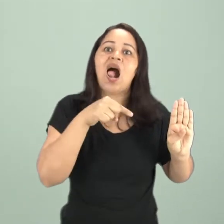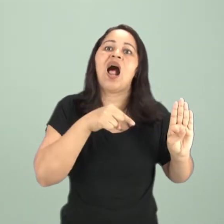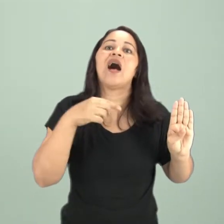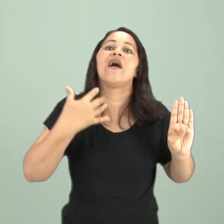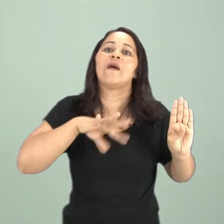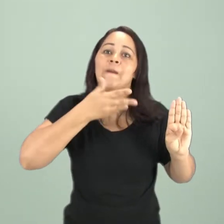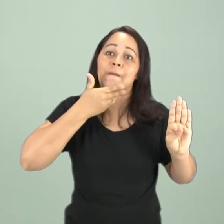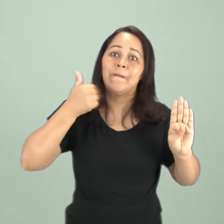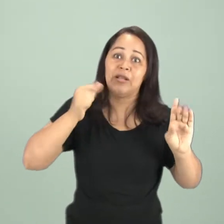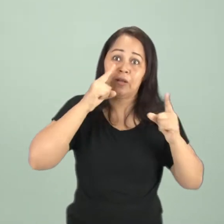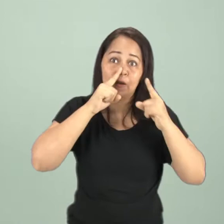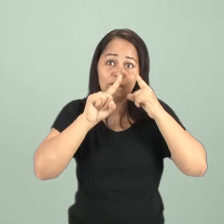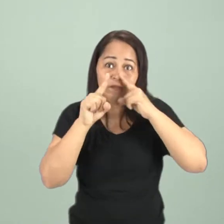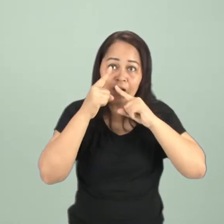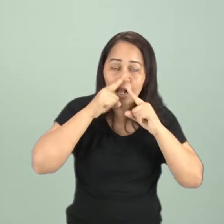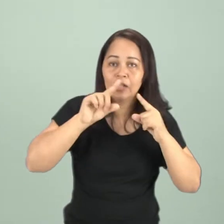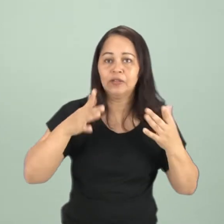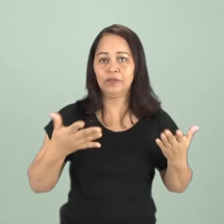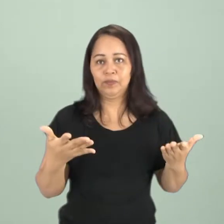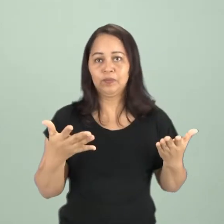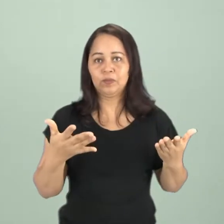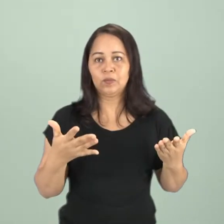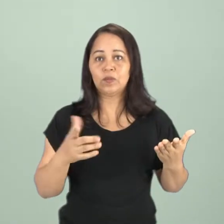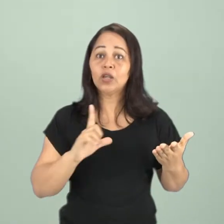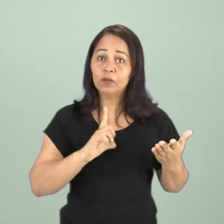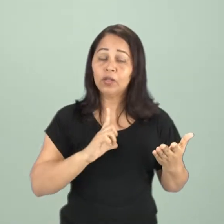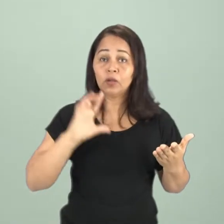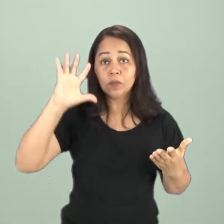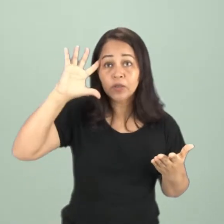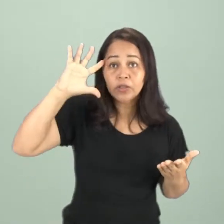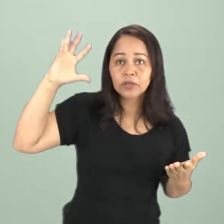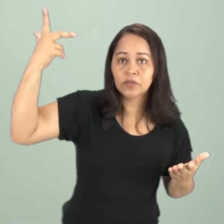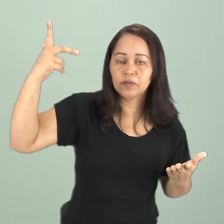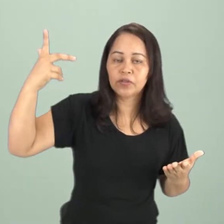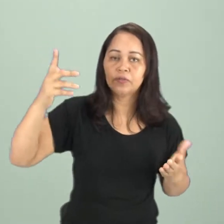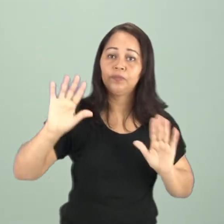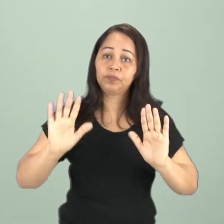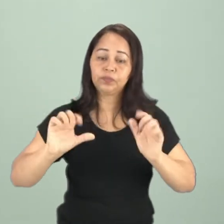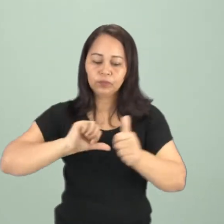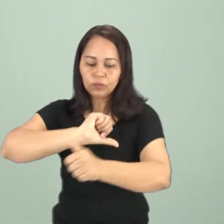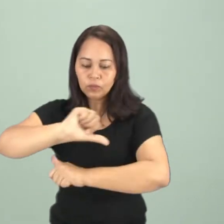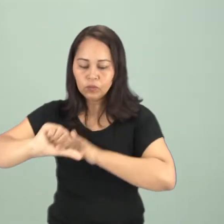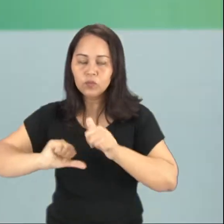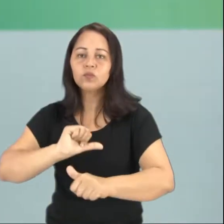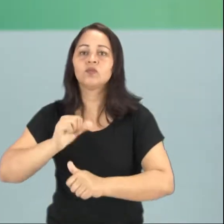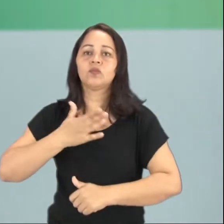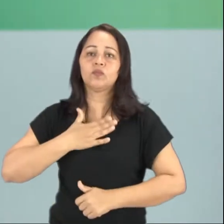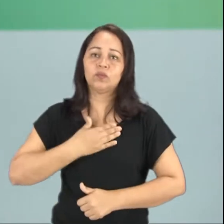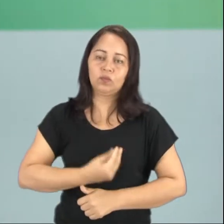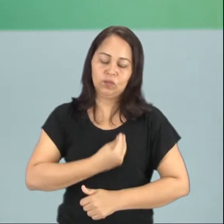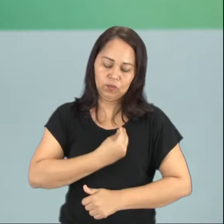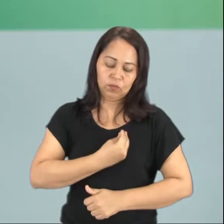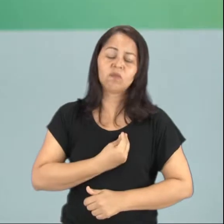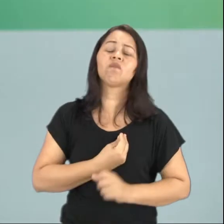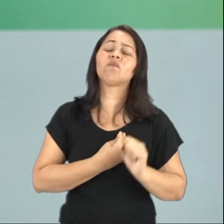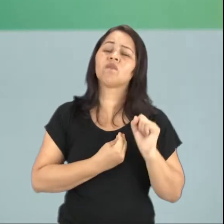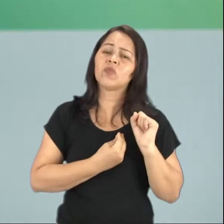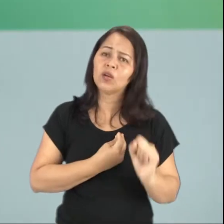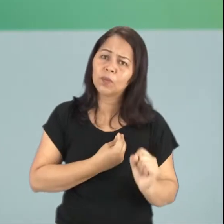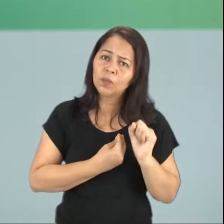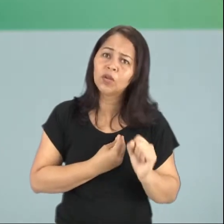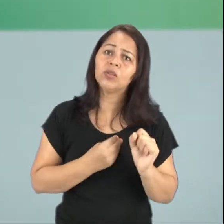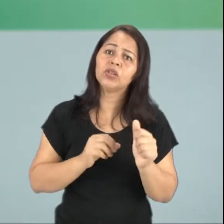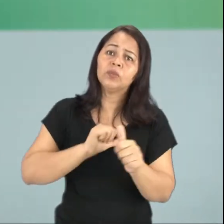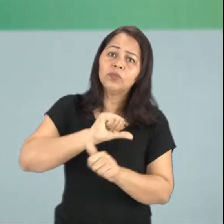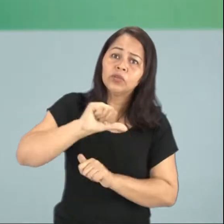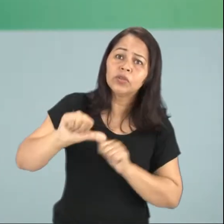não é algo engessado. Ou seja, a partir do momento em que eu mudo, meu projeto de vida pode mudar? Sim, ele deve mudar. Porque nós